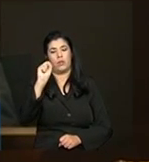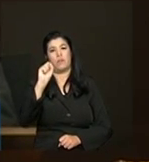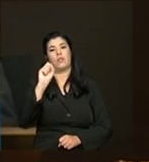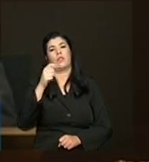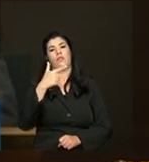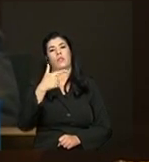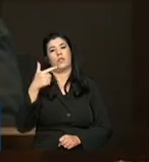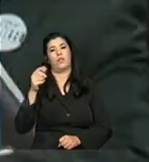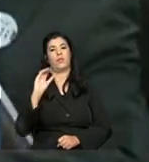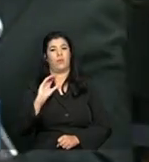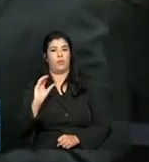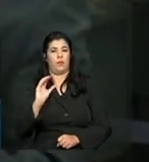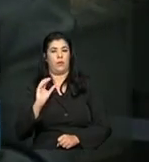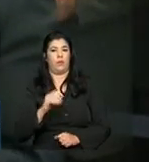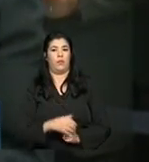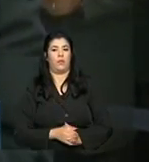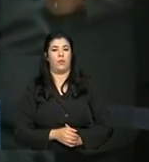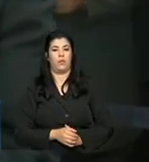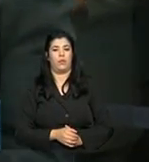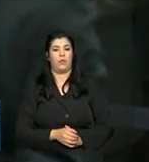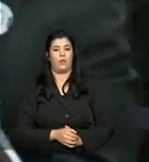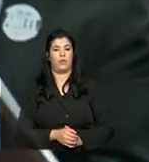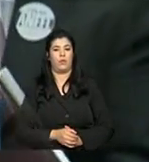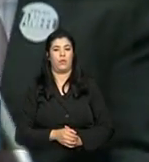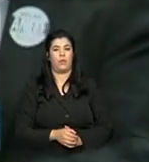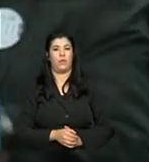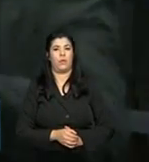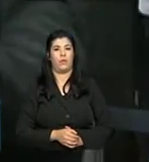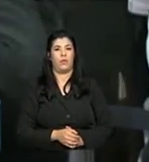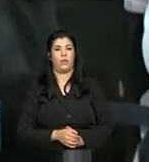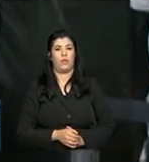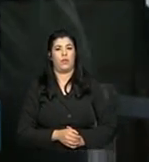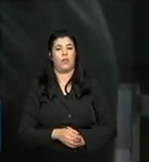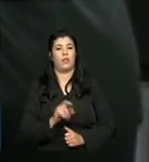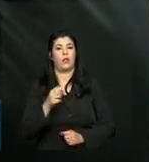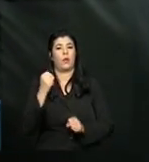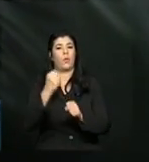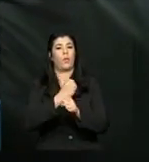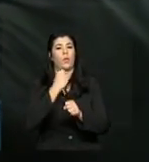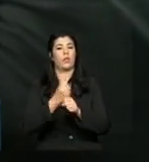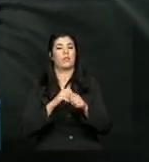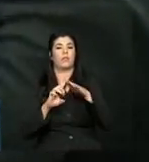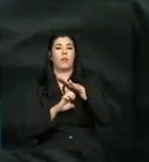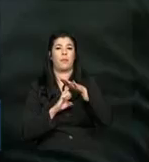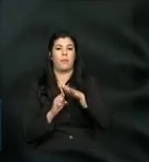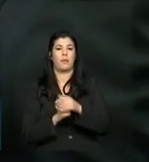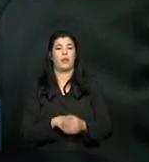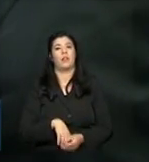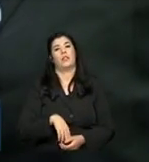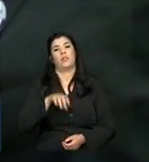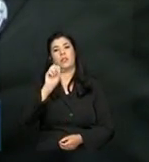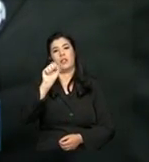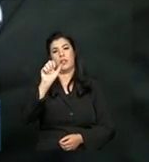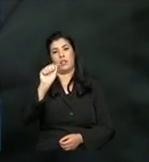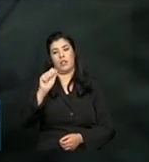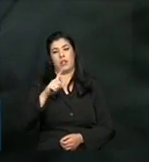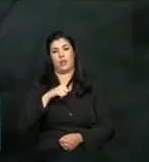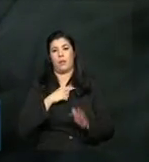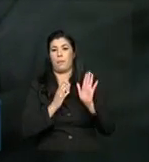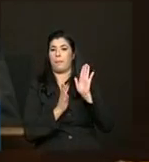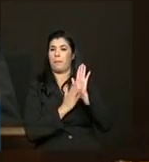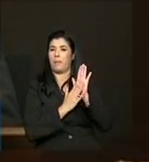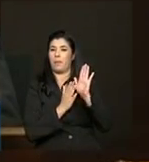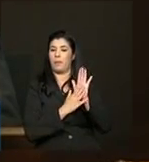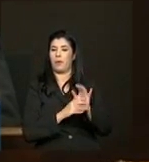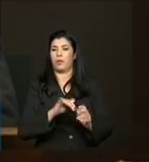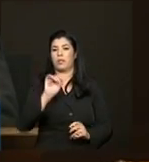R$ 216.200.820,22. Portanto, em relação à proponente Abengoa Construção Brasil SA, possui interesse em apresentar propostas para os